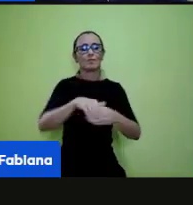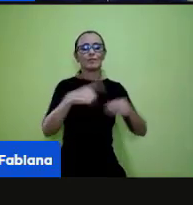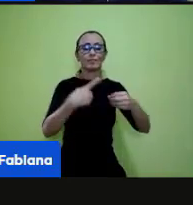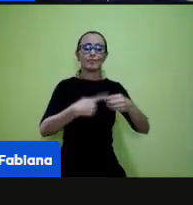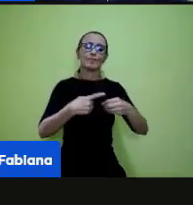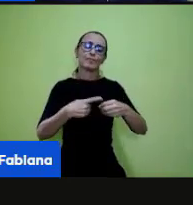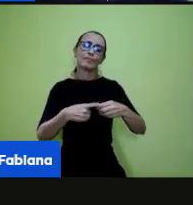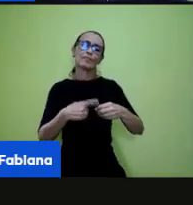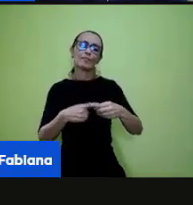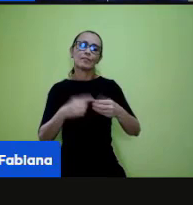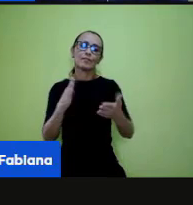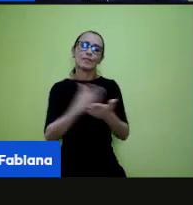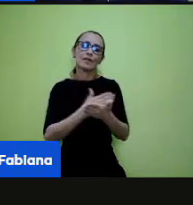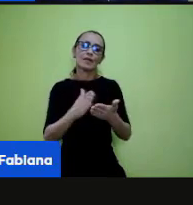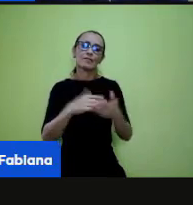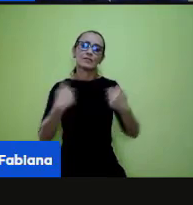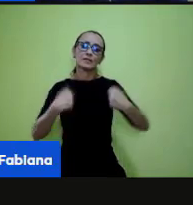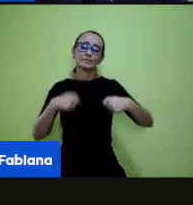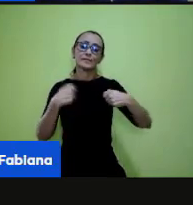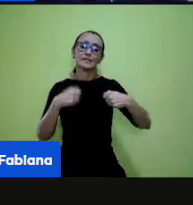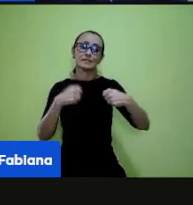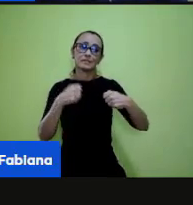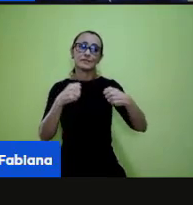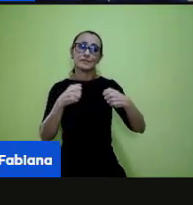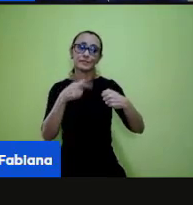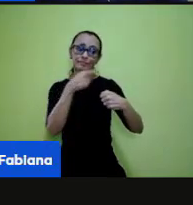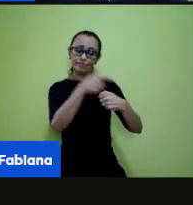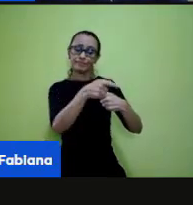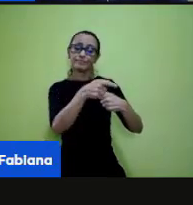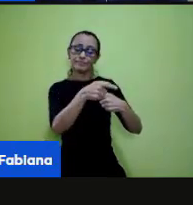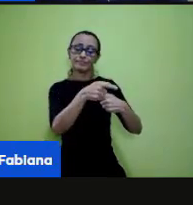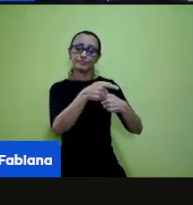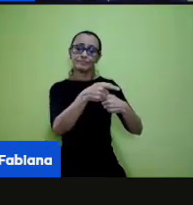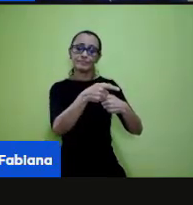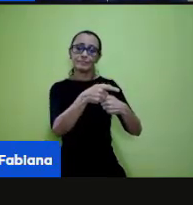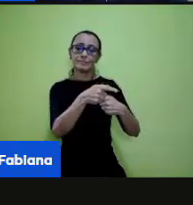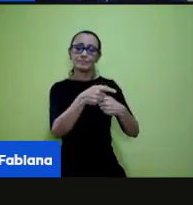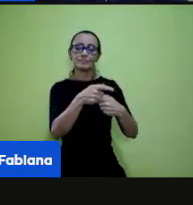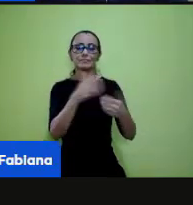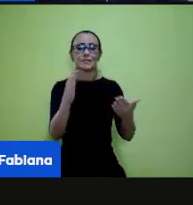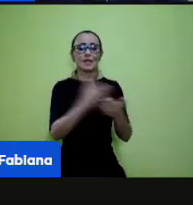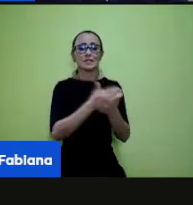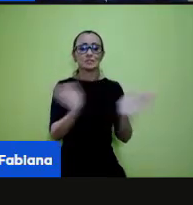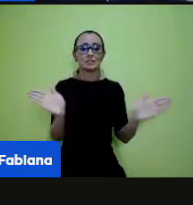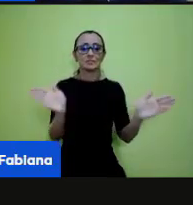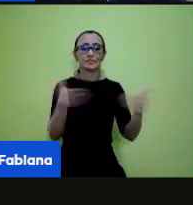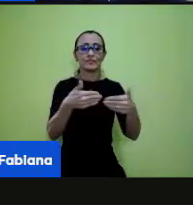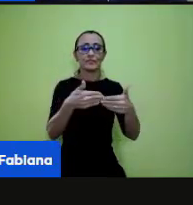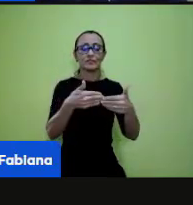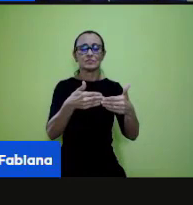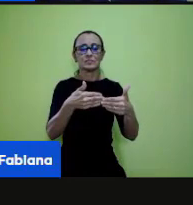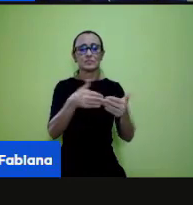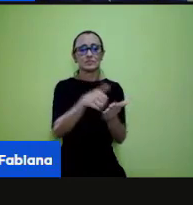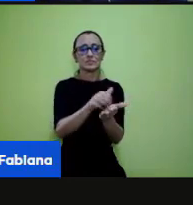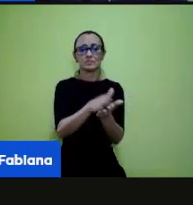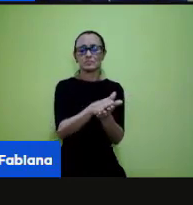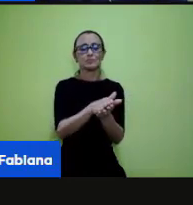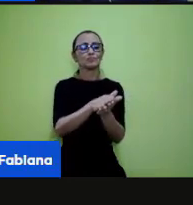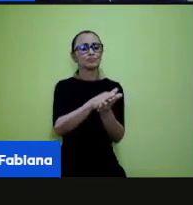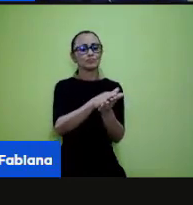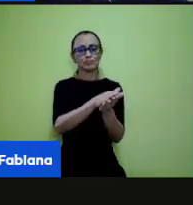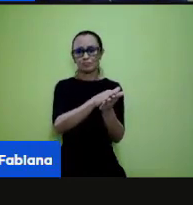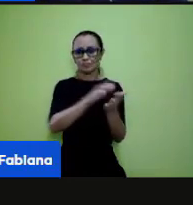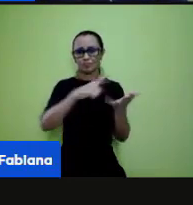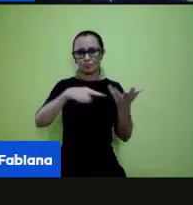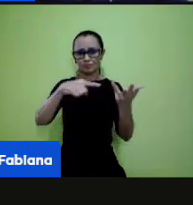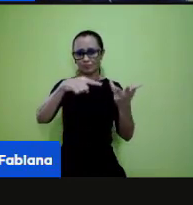vezes, muitas das vezes, precisa intervir. Às vezes com interdição, às vezes com notificação, às vezes com uma multa. Então, a gente tem